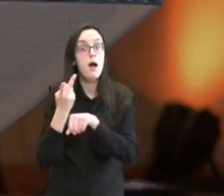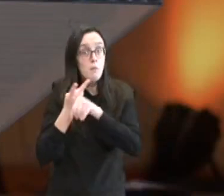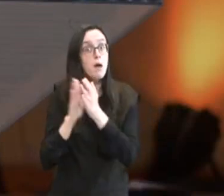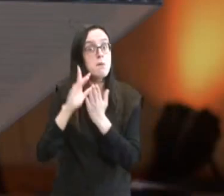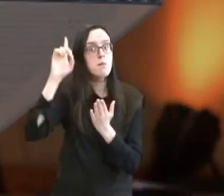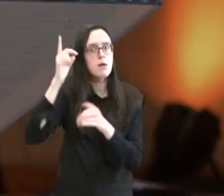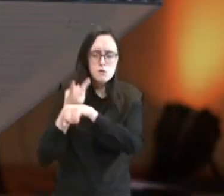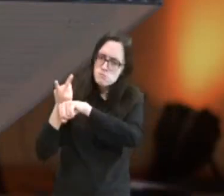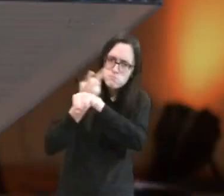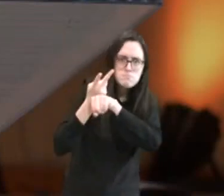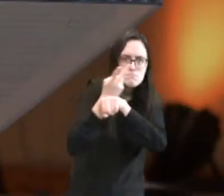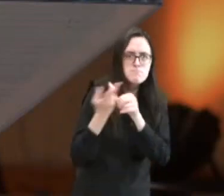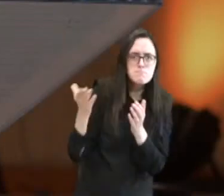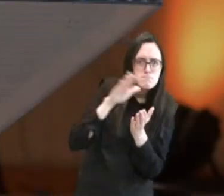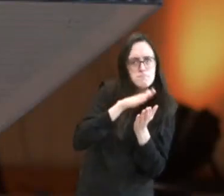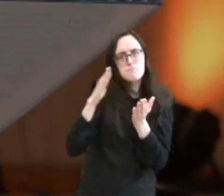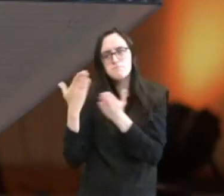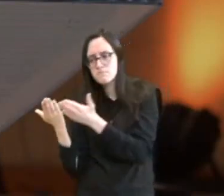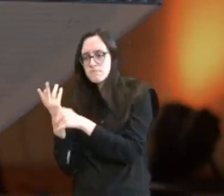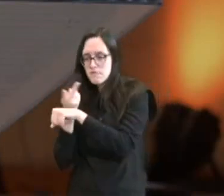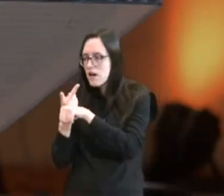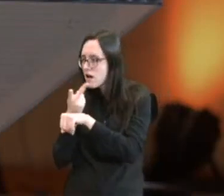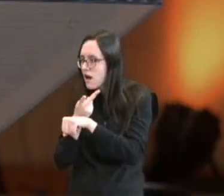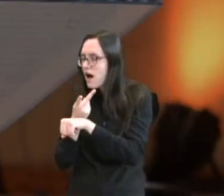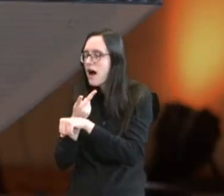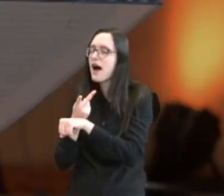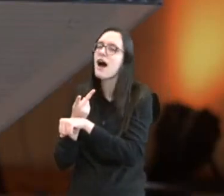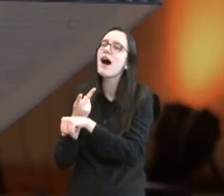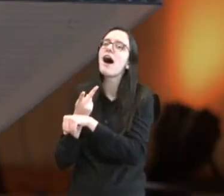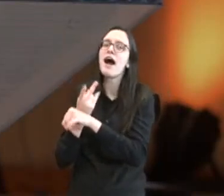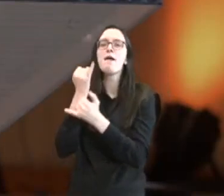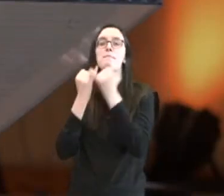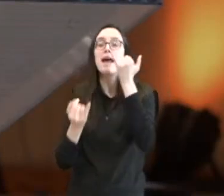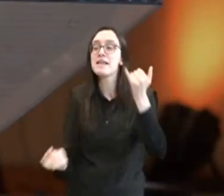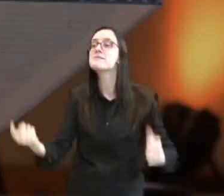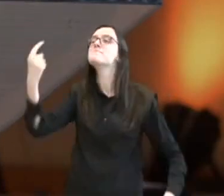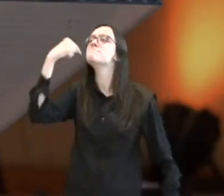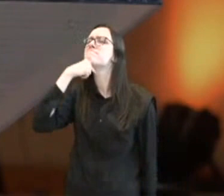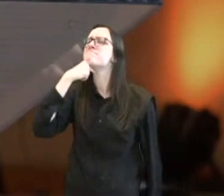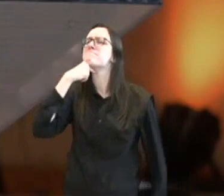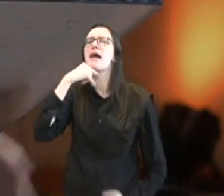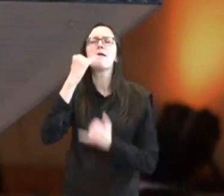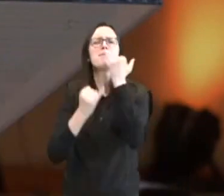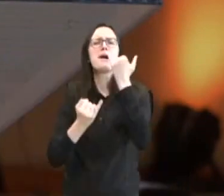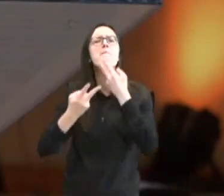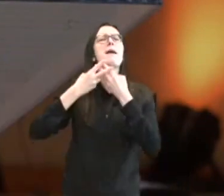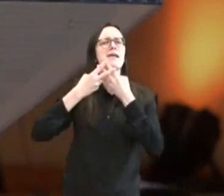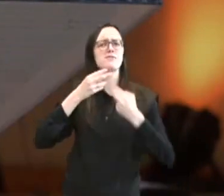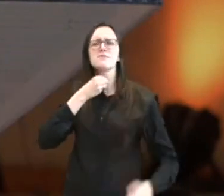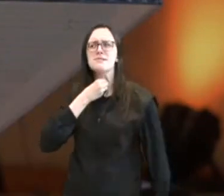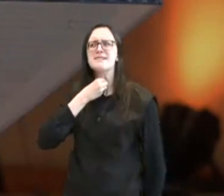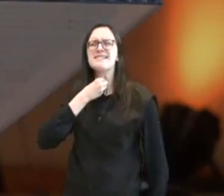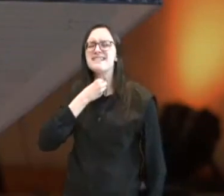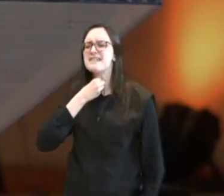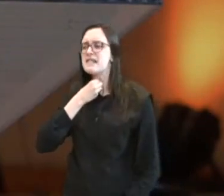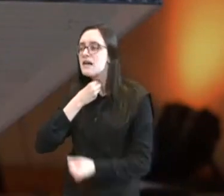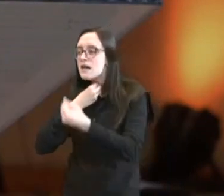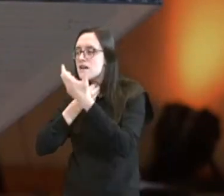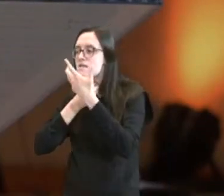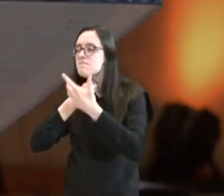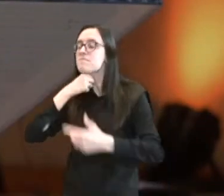cá, e foi descendo devagarinho, desceu. Porque ele me comprovou, ele disse: é assim. Eu falei: está certo,